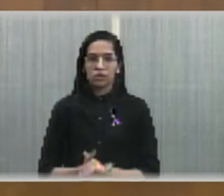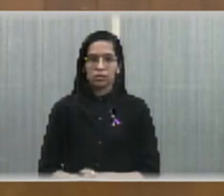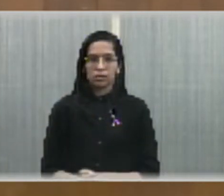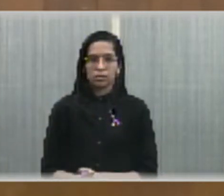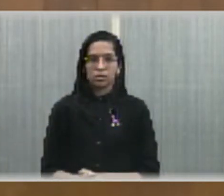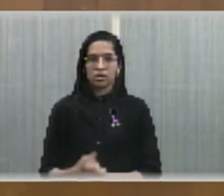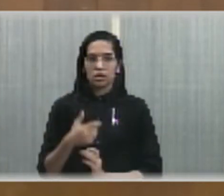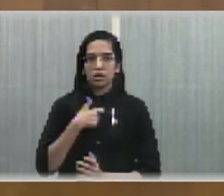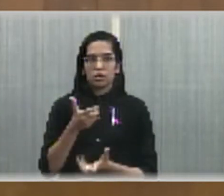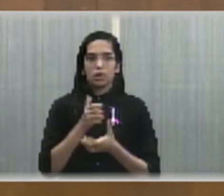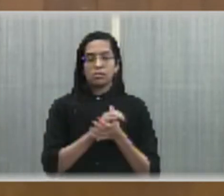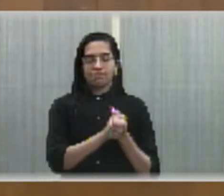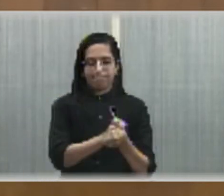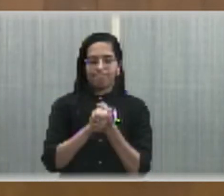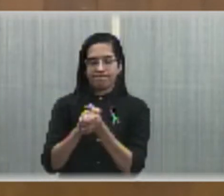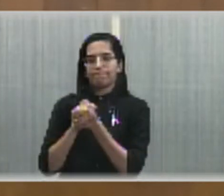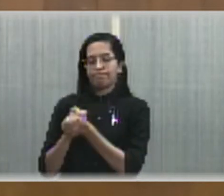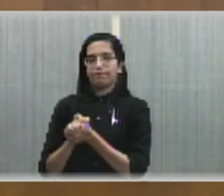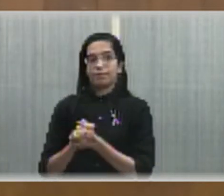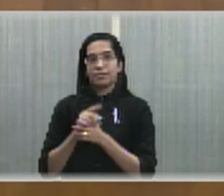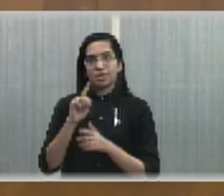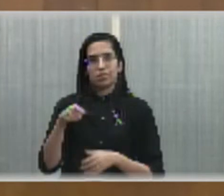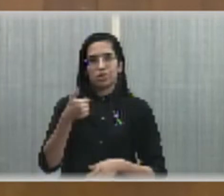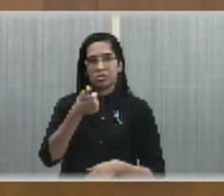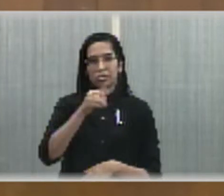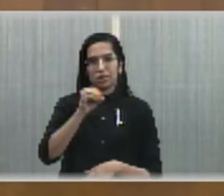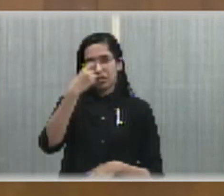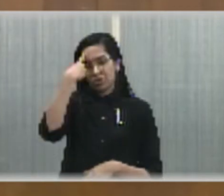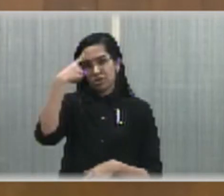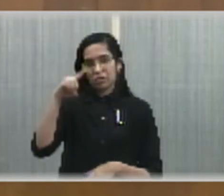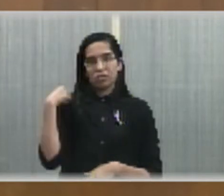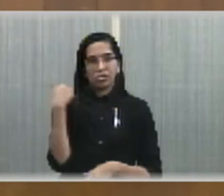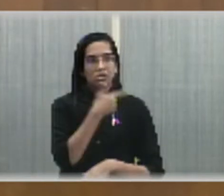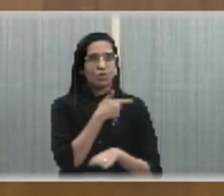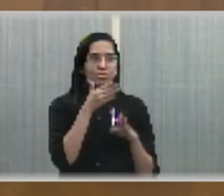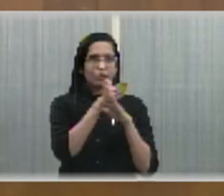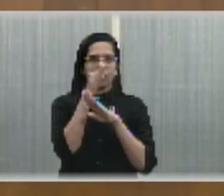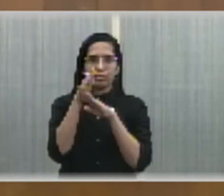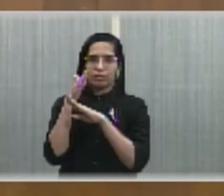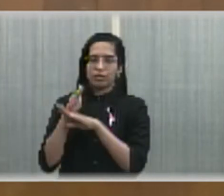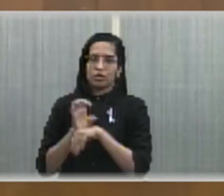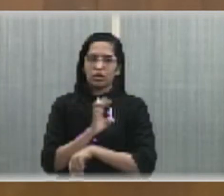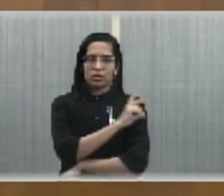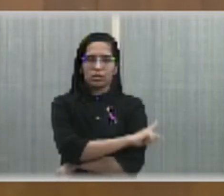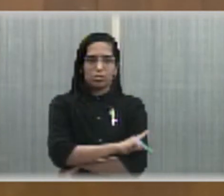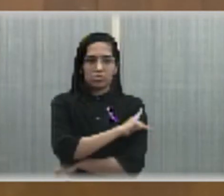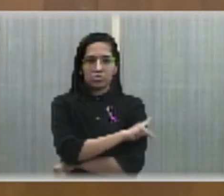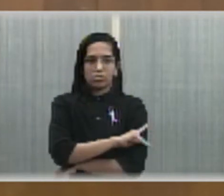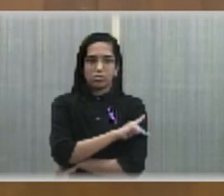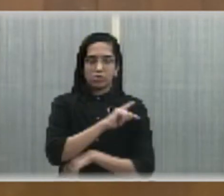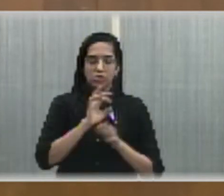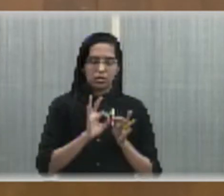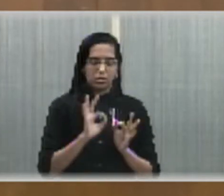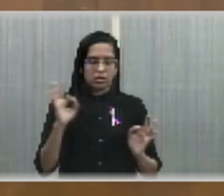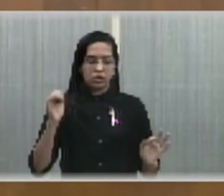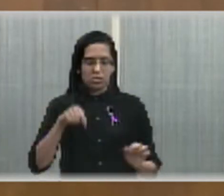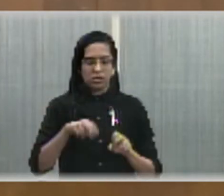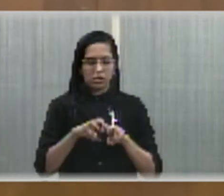boas-vindas aos colegas depois de 10 dias, né, rodando o Piauí e distante aqui do